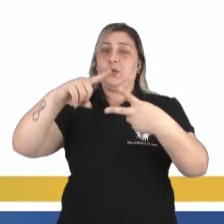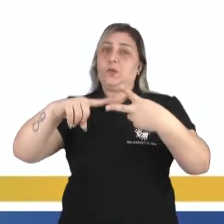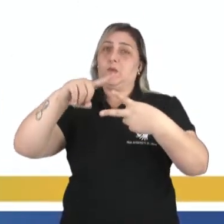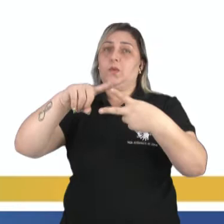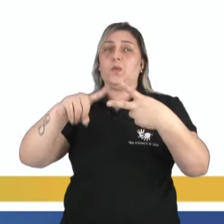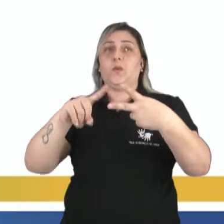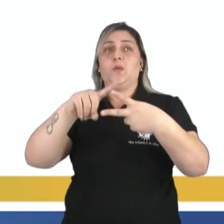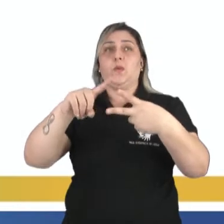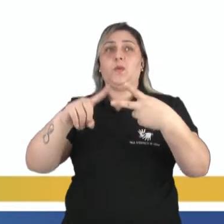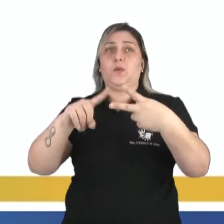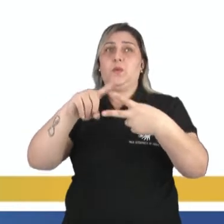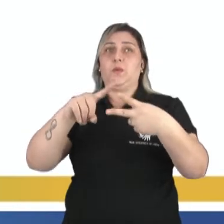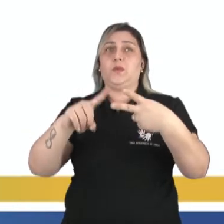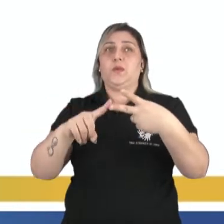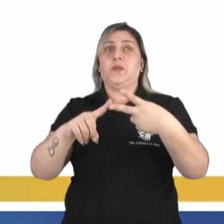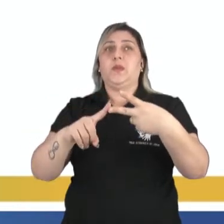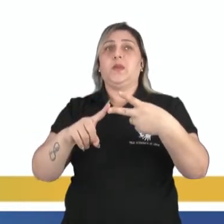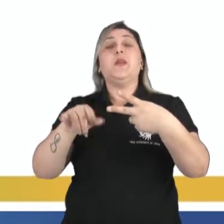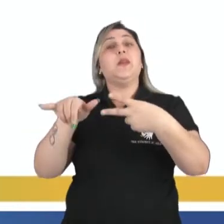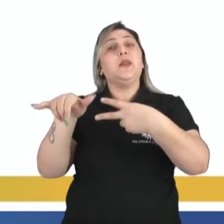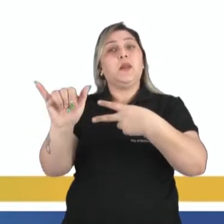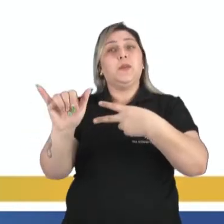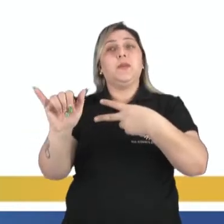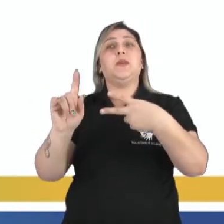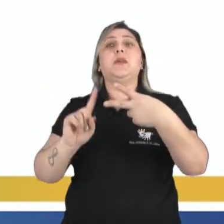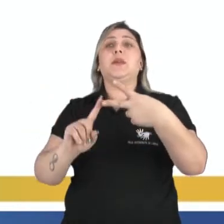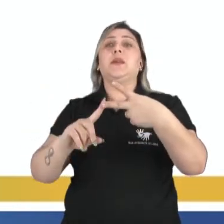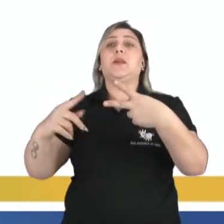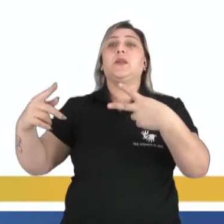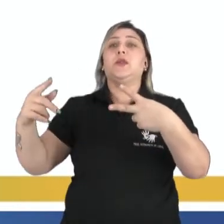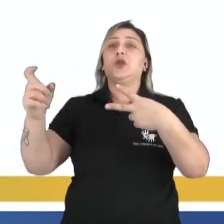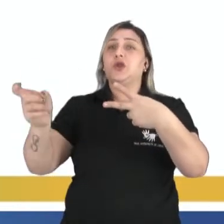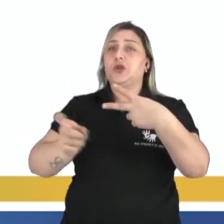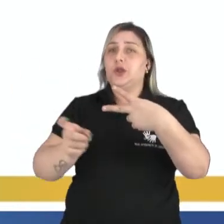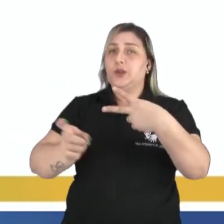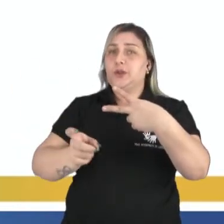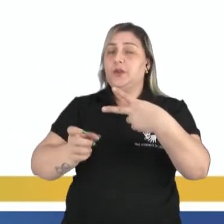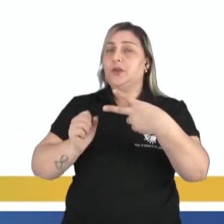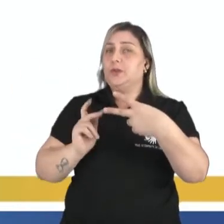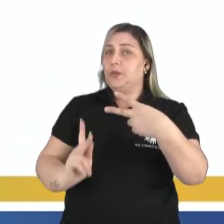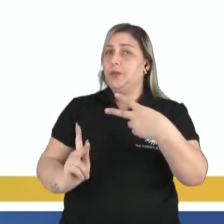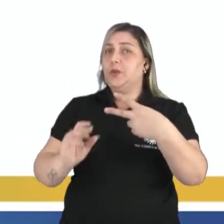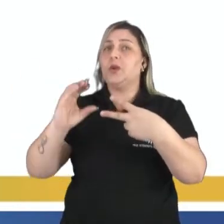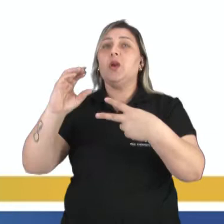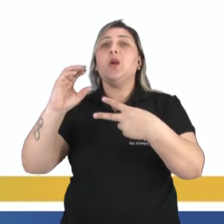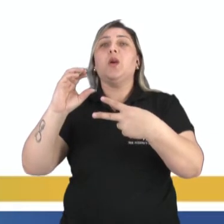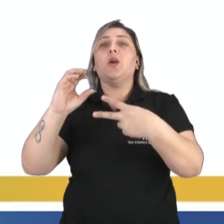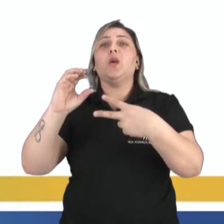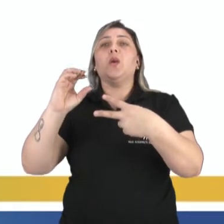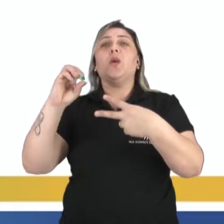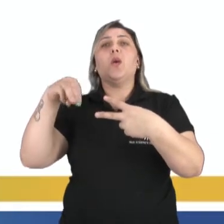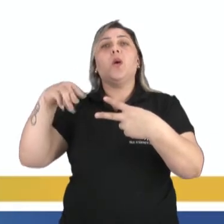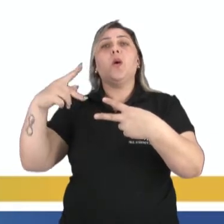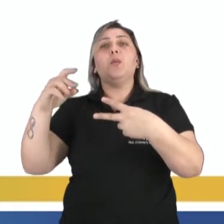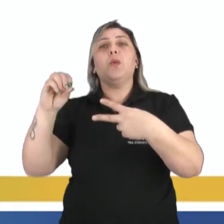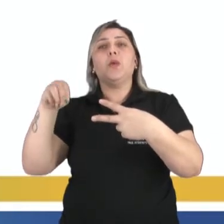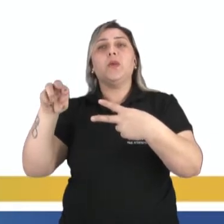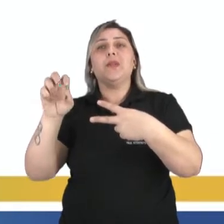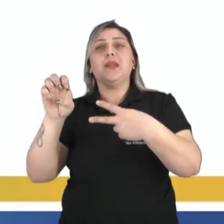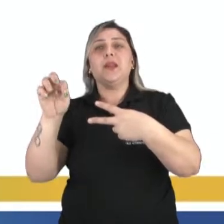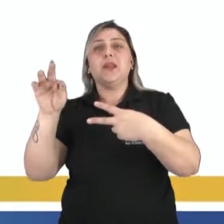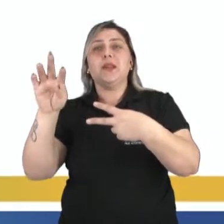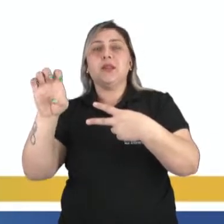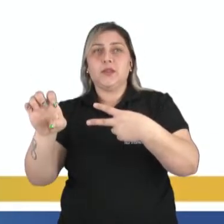dimensões aqui, tem duas componentes, a componente em Y e a componente em X, tudo bem? Vamos ver algumas